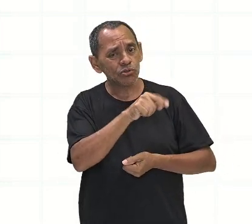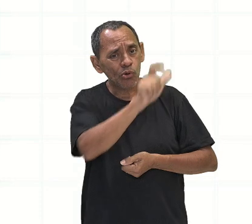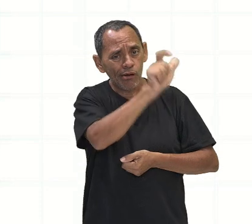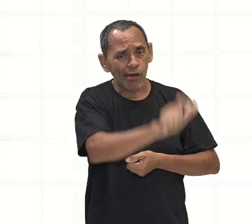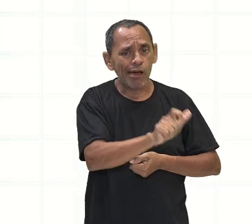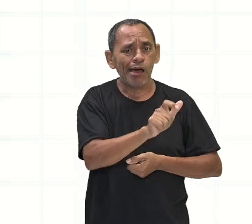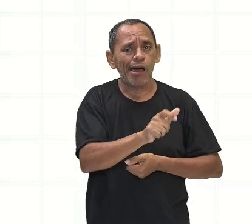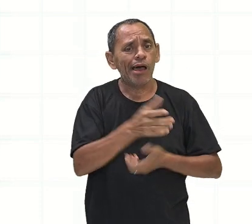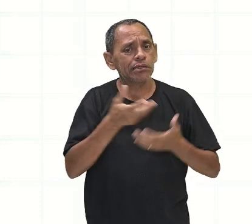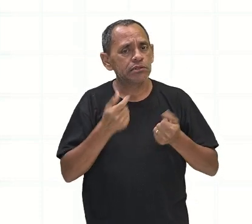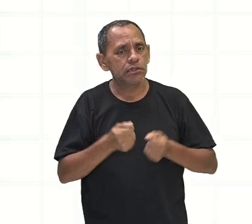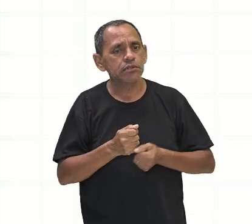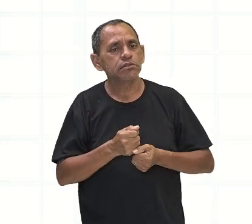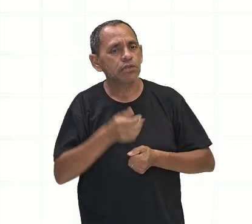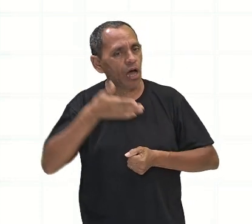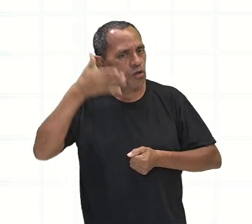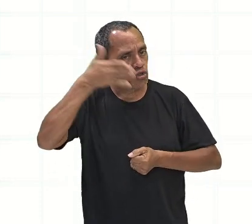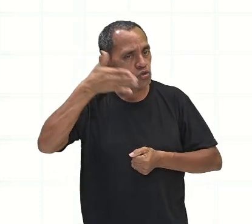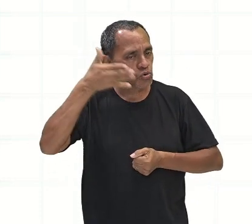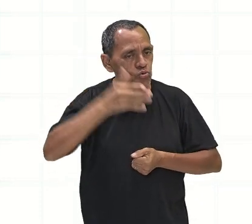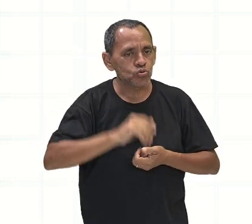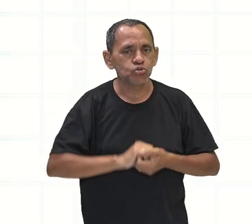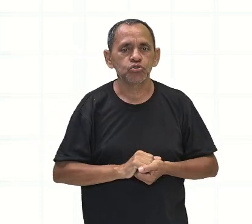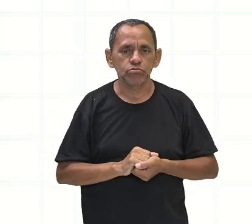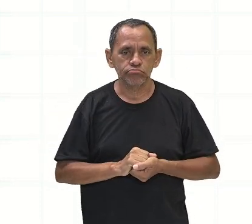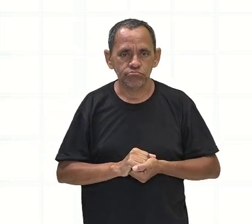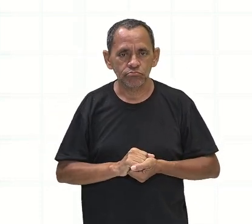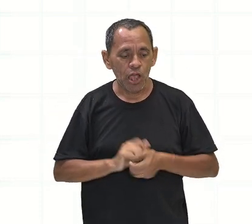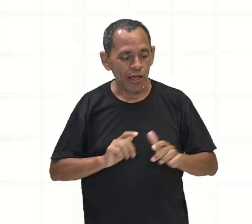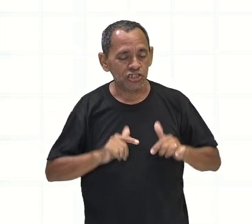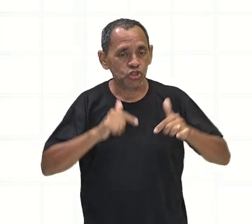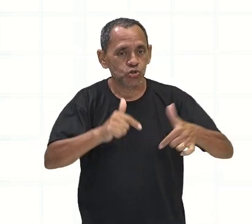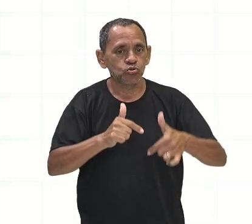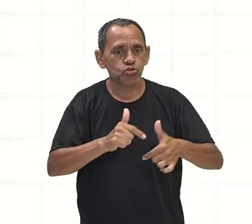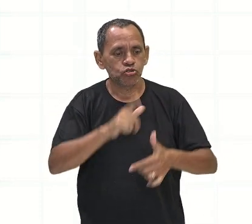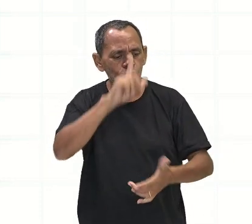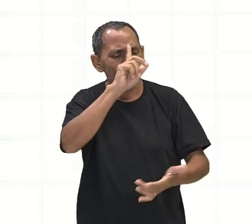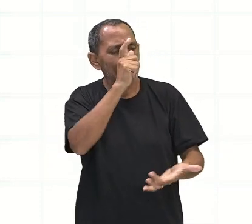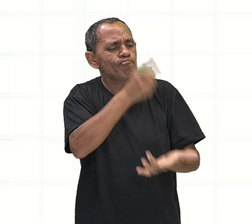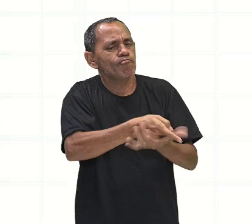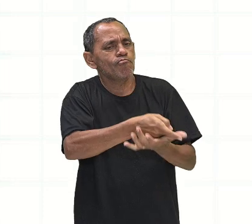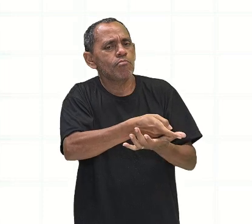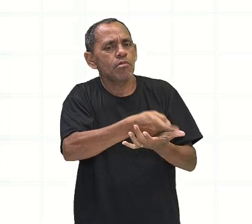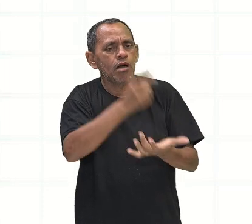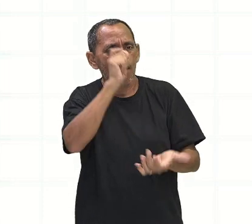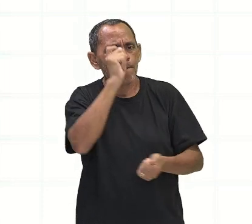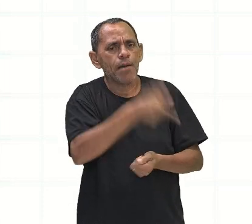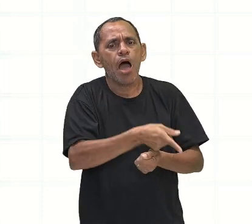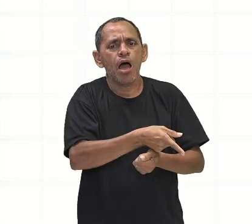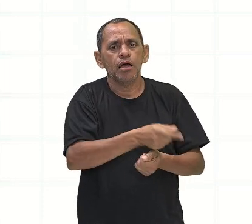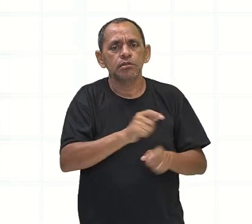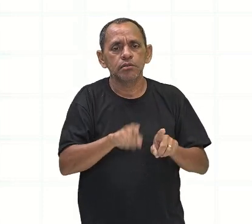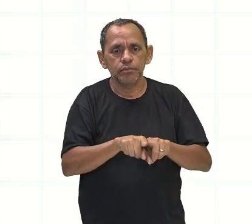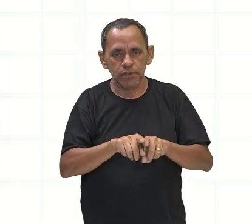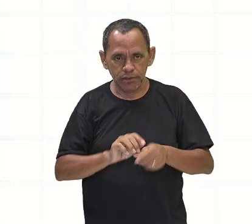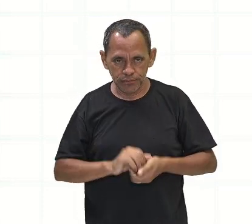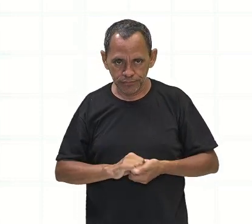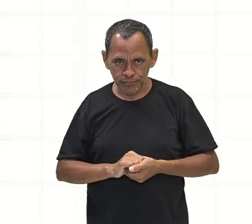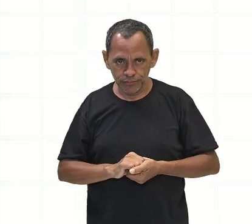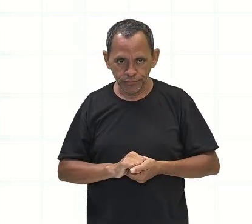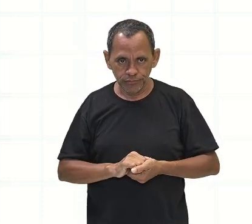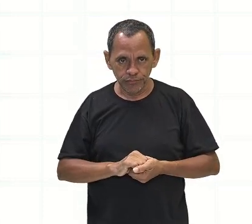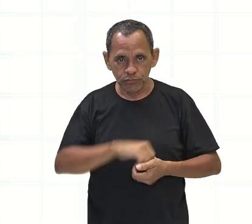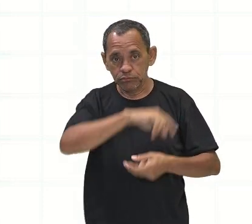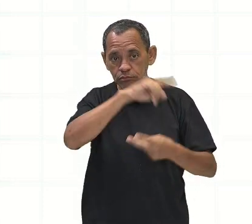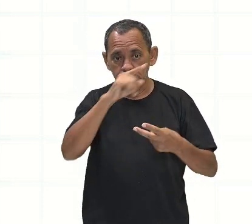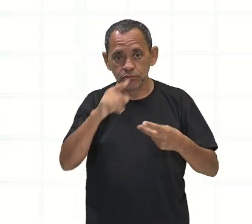pela atitude autoritária e imperativa desse discurso que a gente está vendo agora. Tá? Então, no